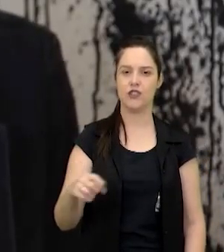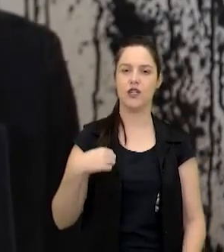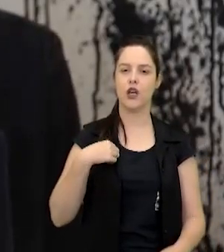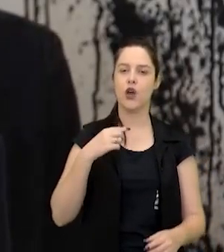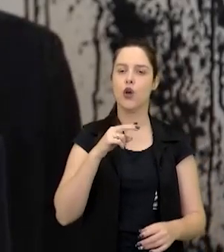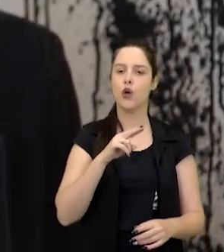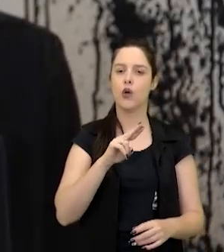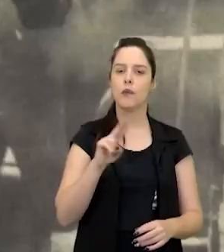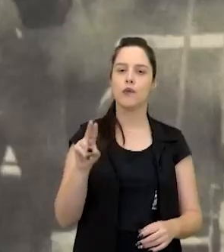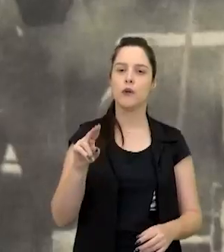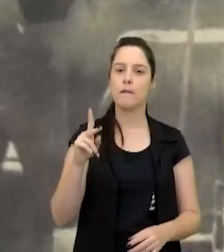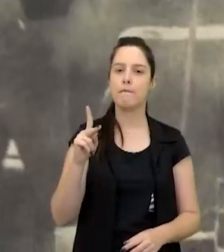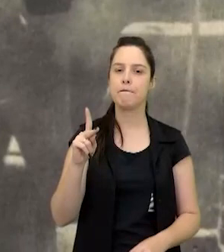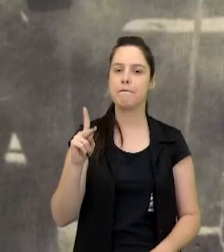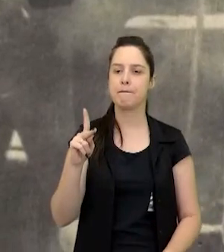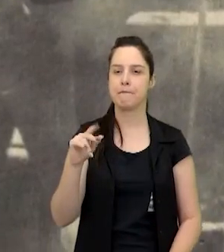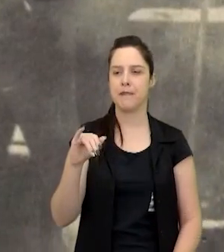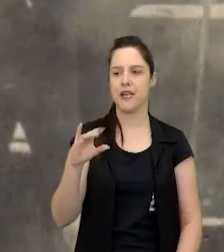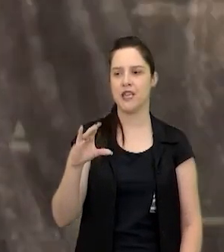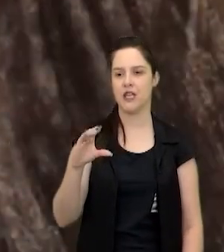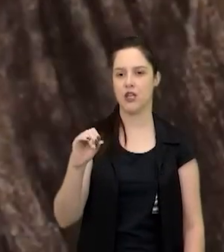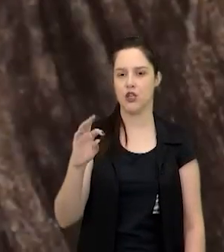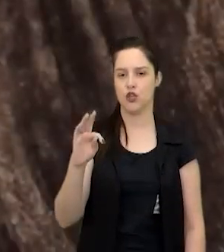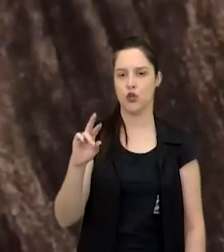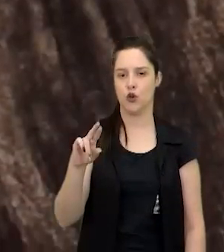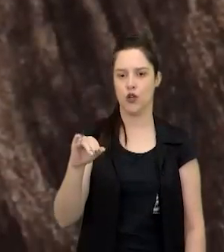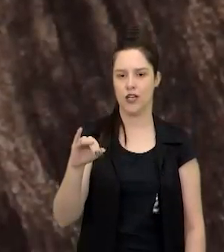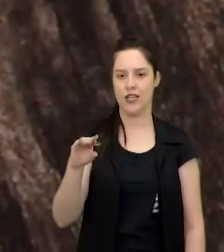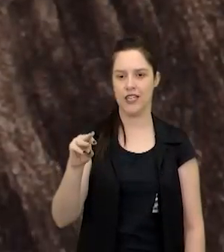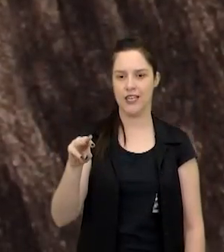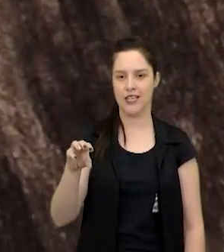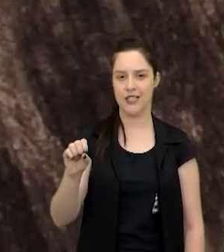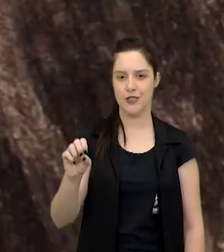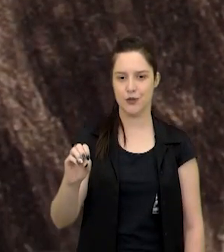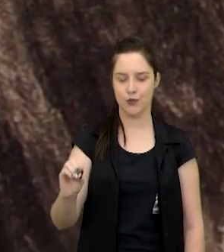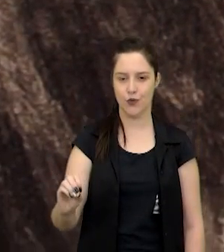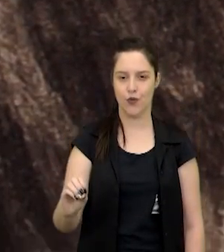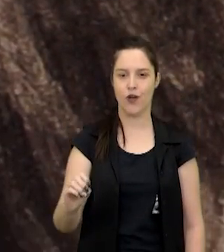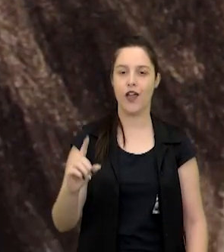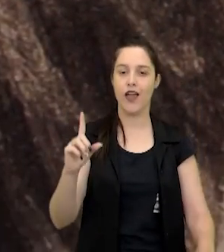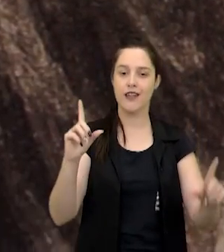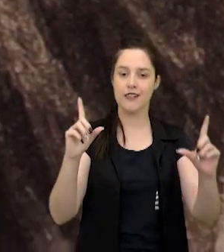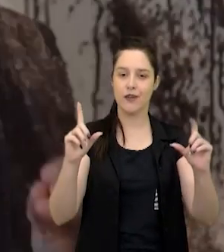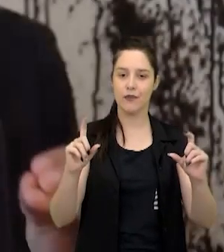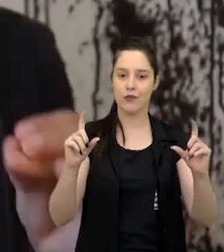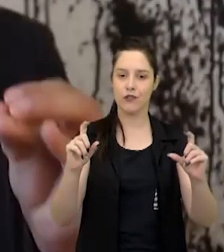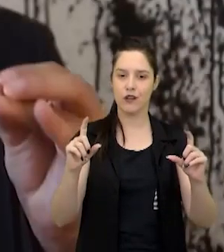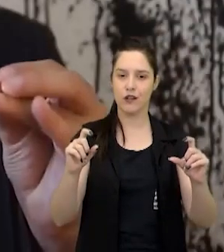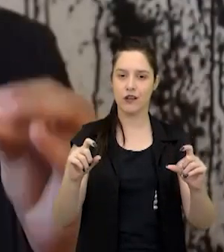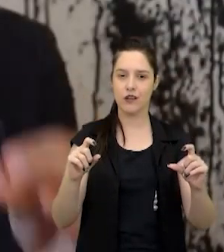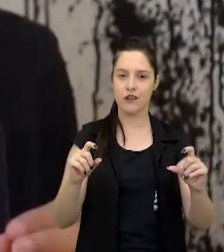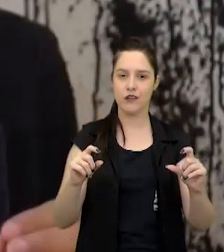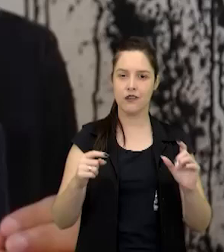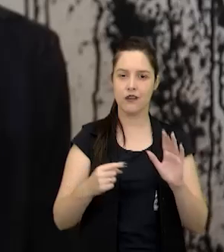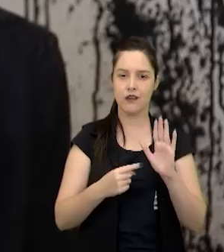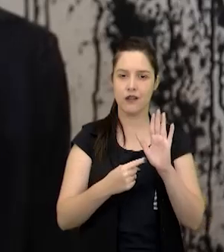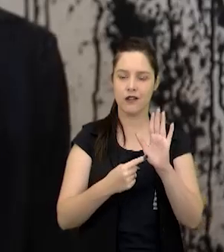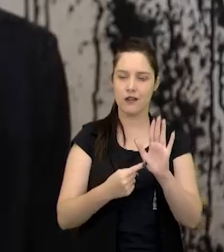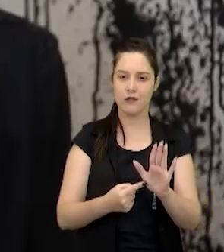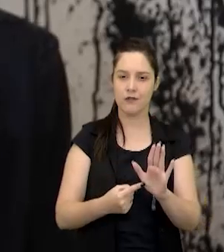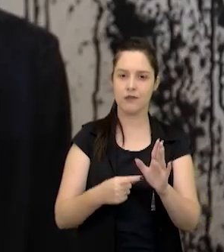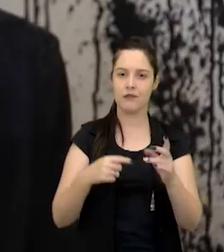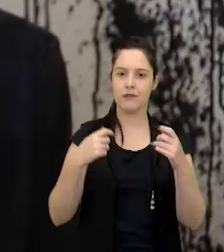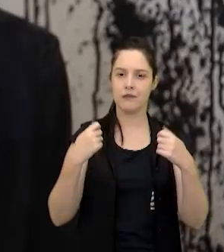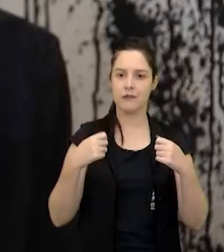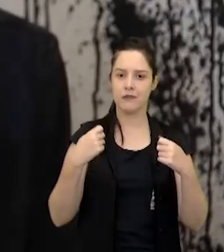chamado pictorialismo, tentando trazer para a fotografia o tal status de arte que ela precisava. Ele